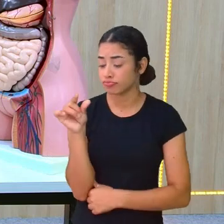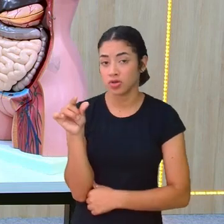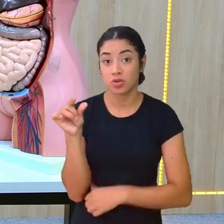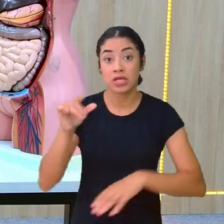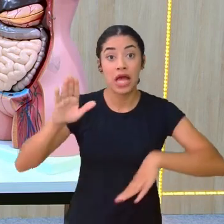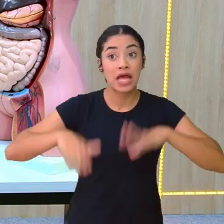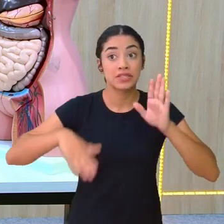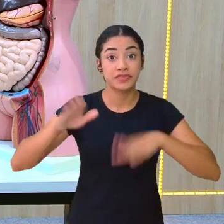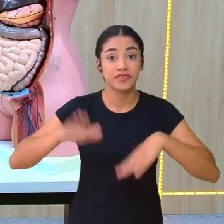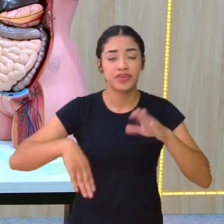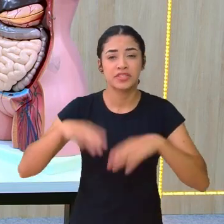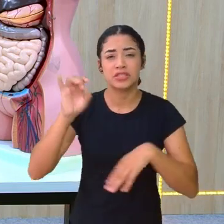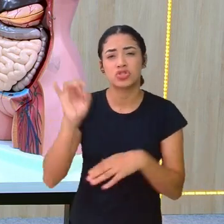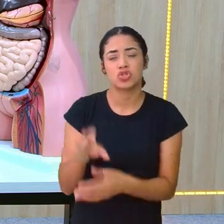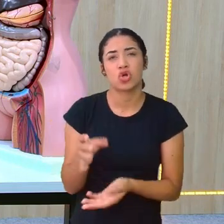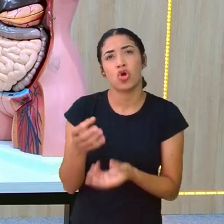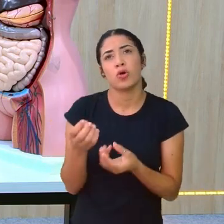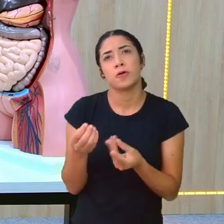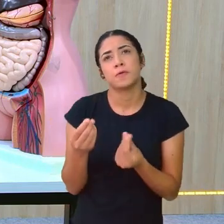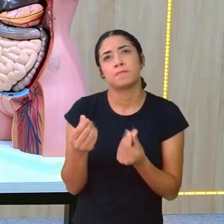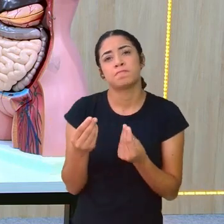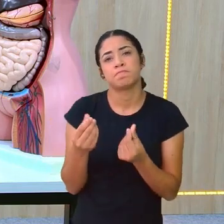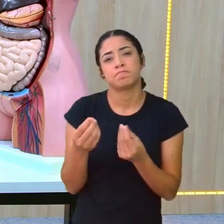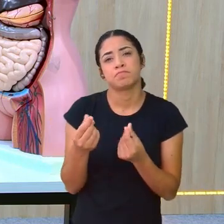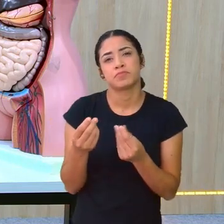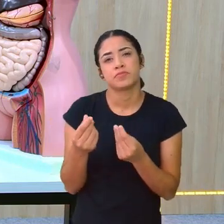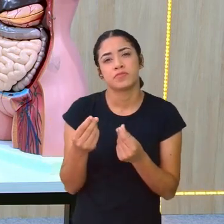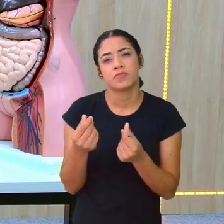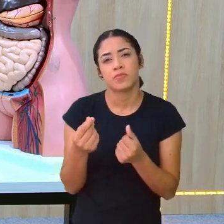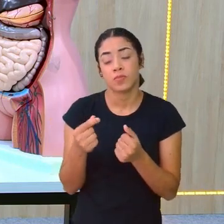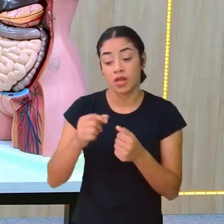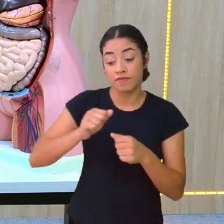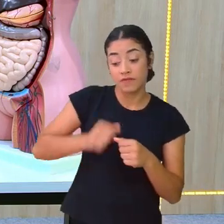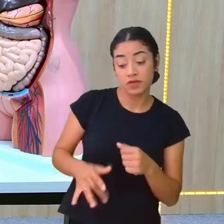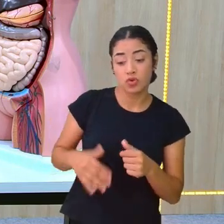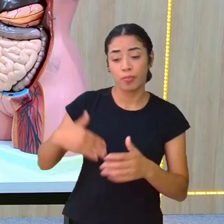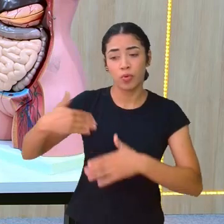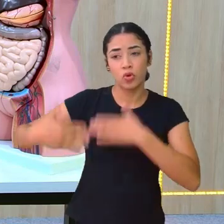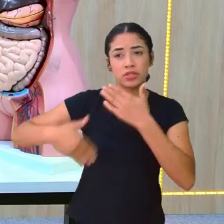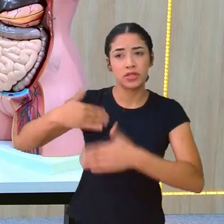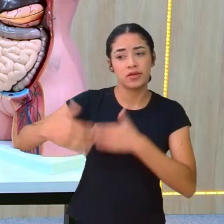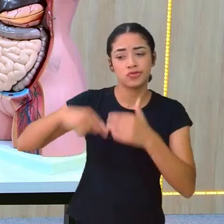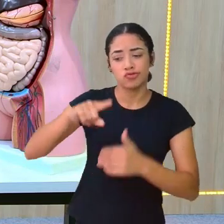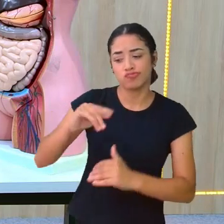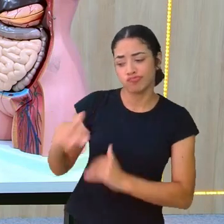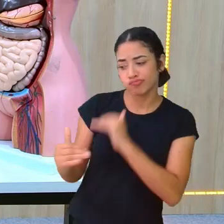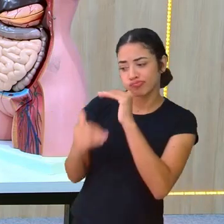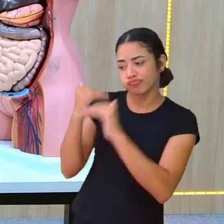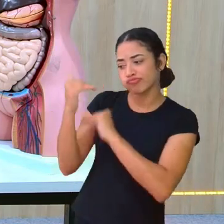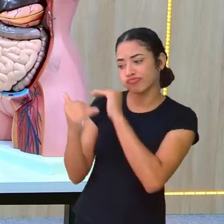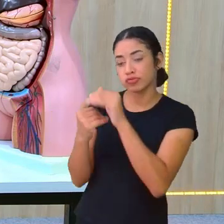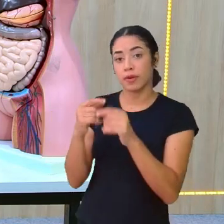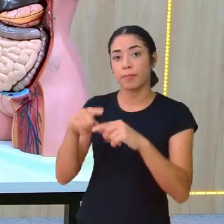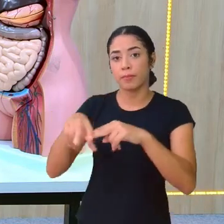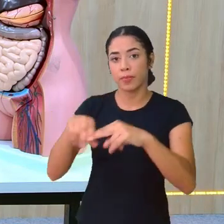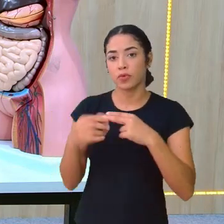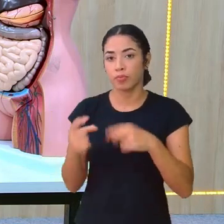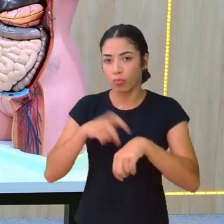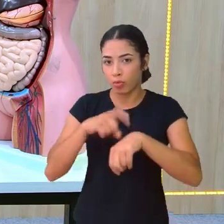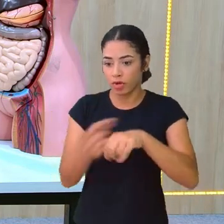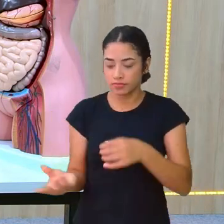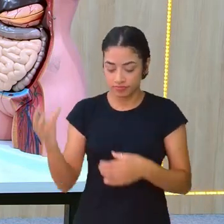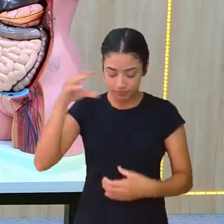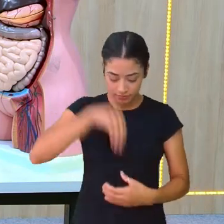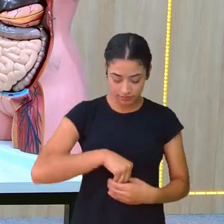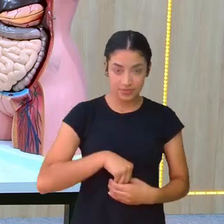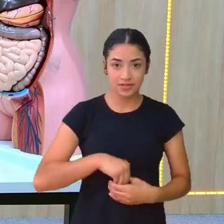fezes são restos ainda do processo vamos dizer assim, de desenvolvimento quando estava na barriga da mãe.